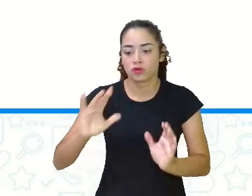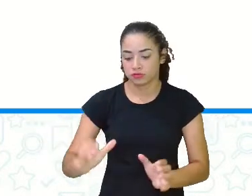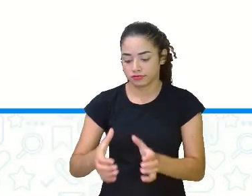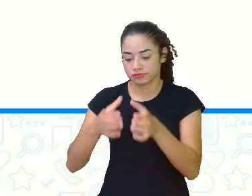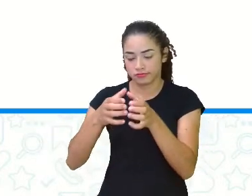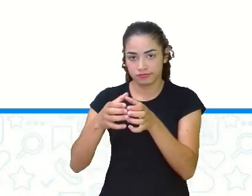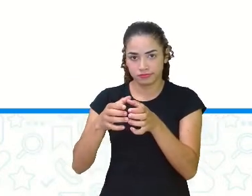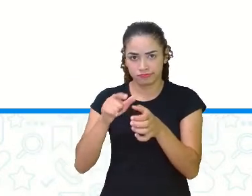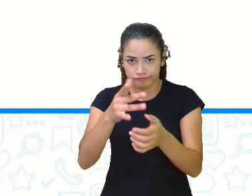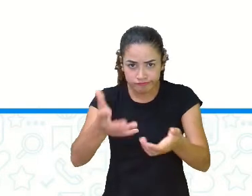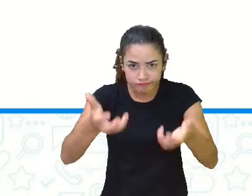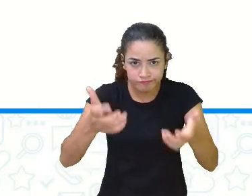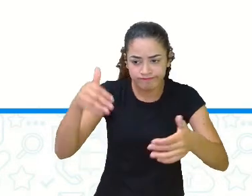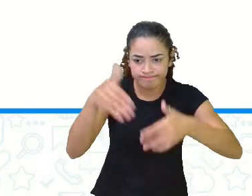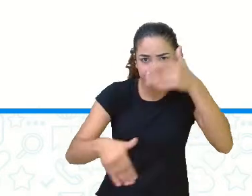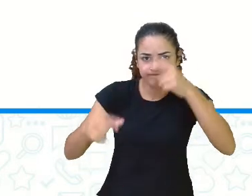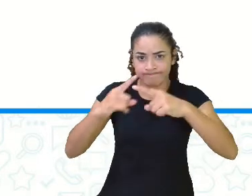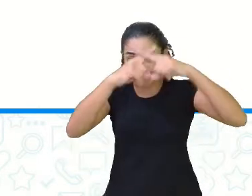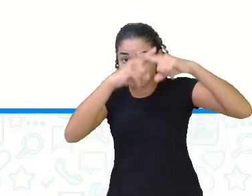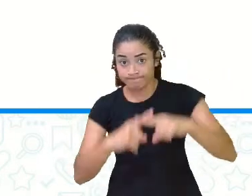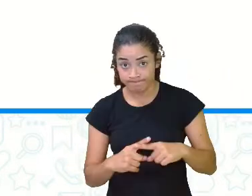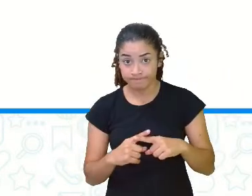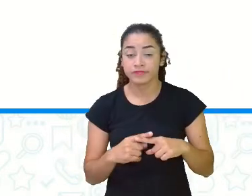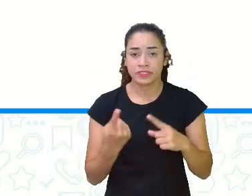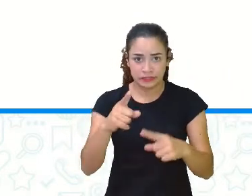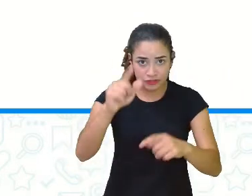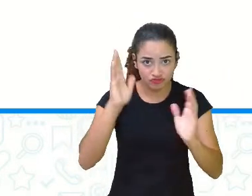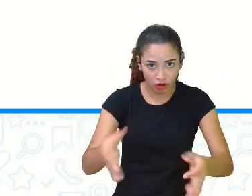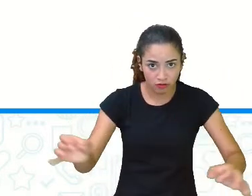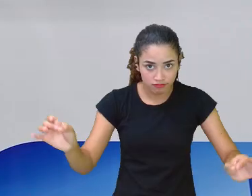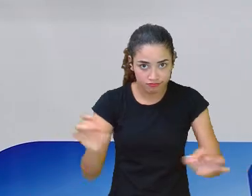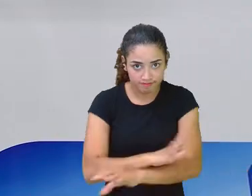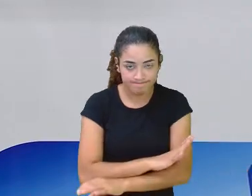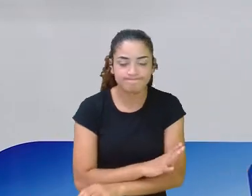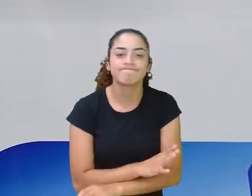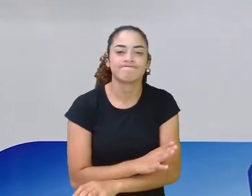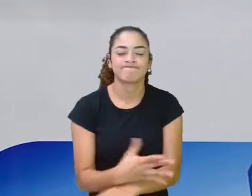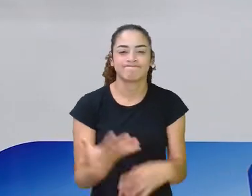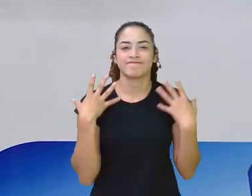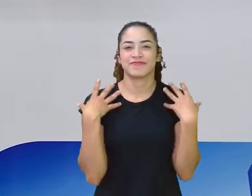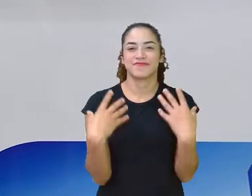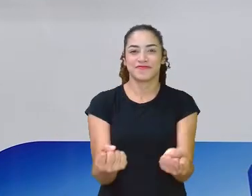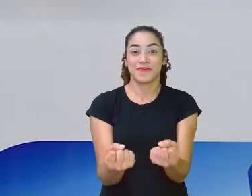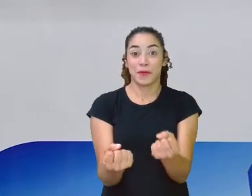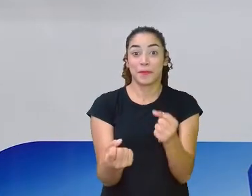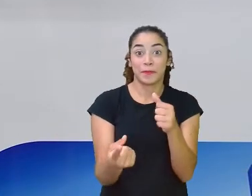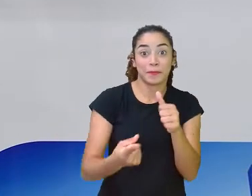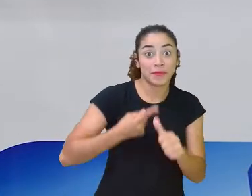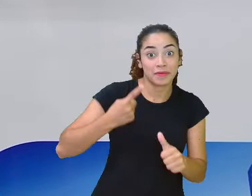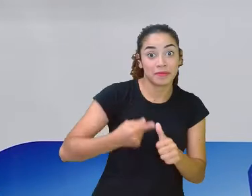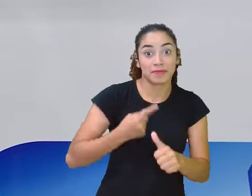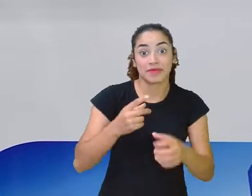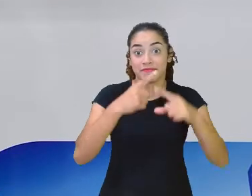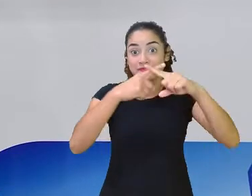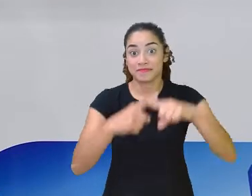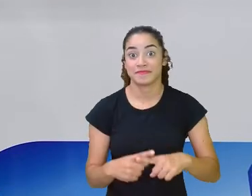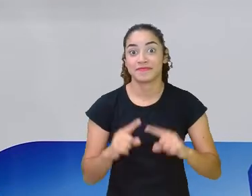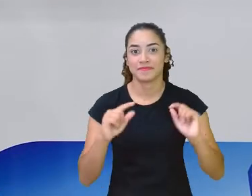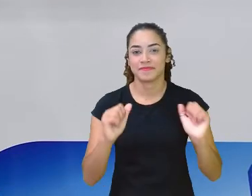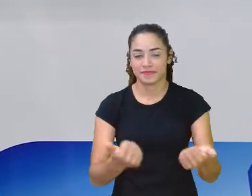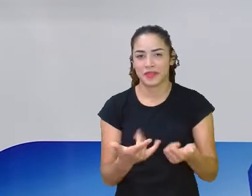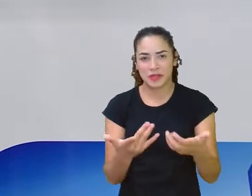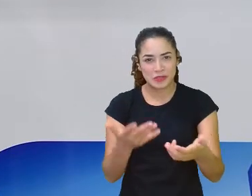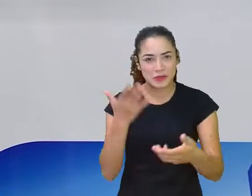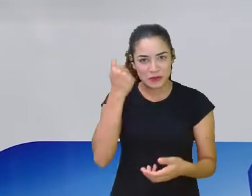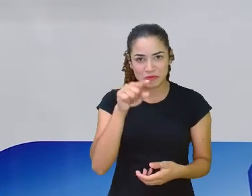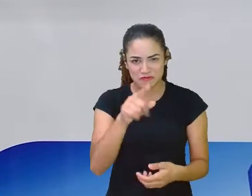Você quer participar desse desafio? Estão preparados? Então, vamos ao primeiro desafio. Quero ver aí quem é bom,